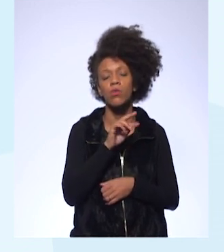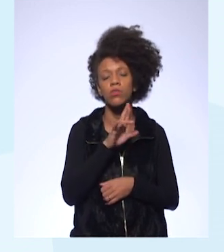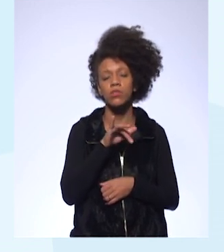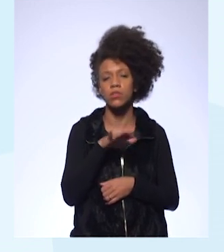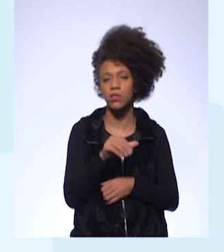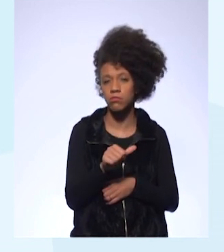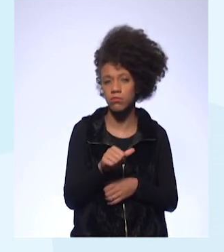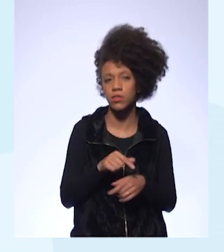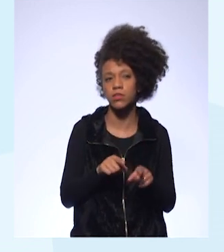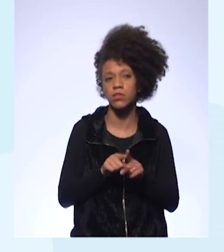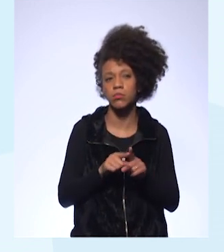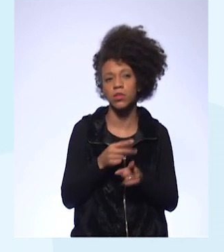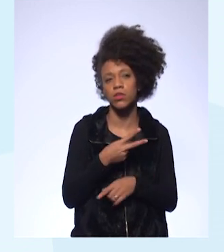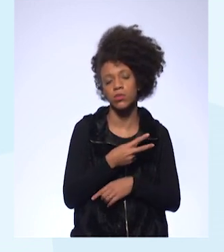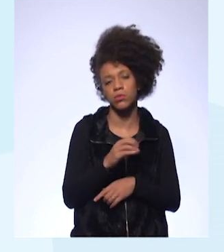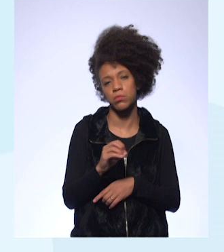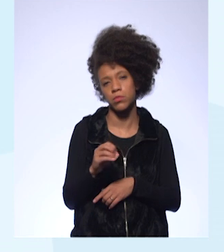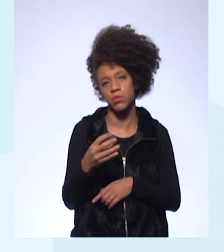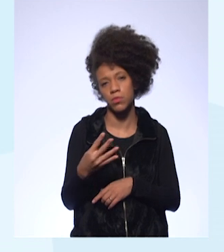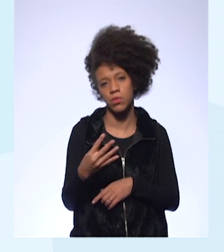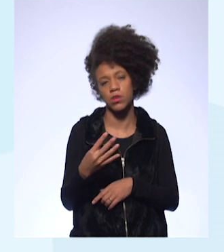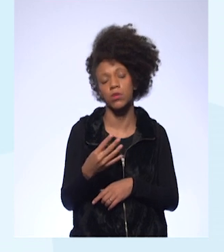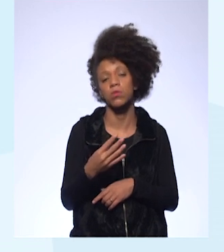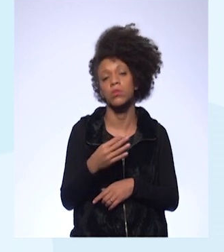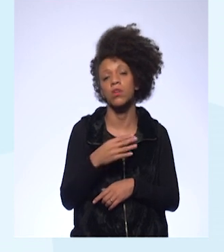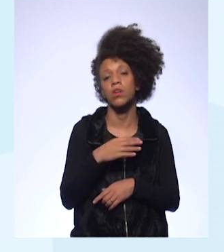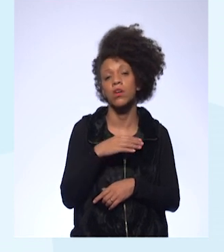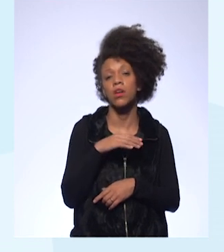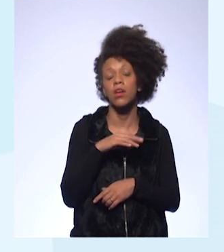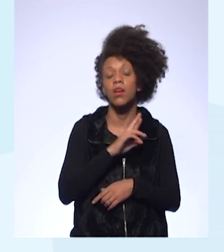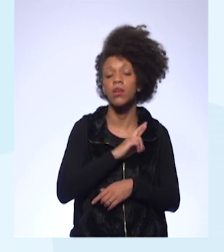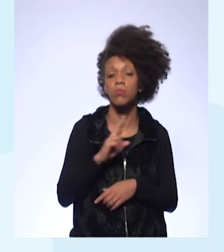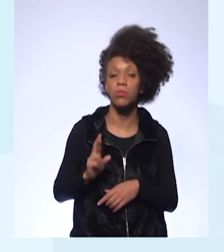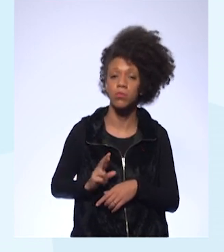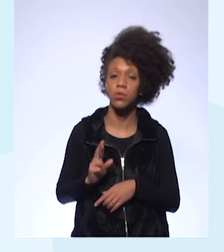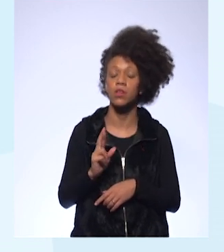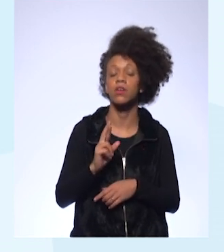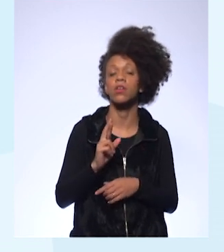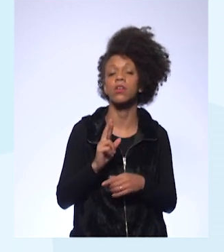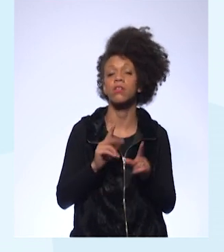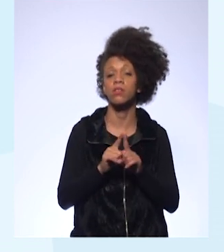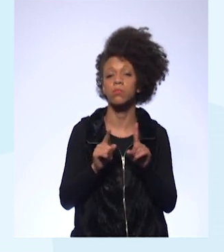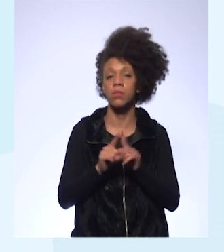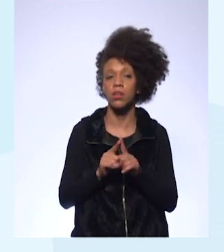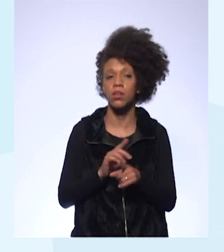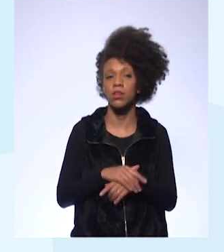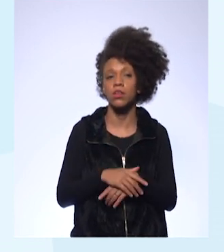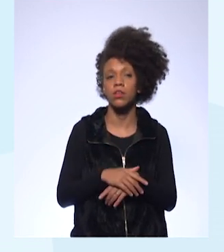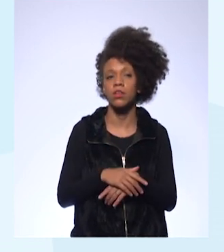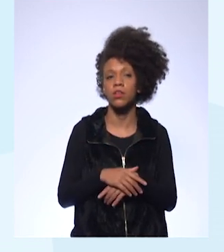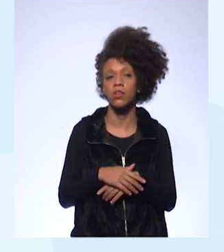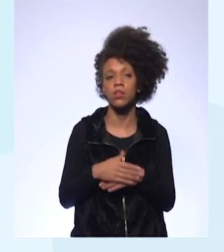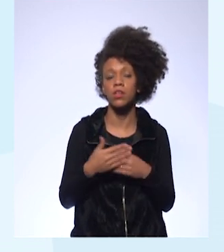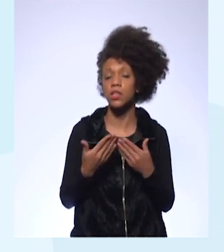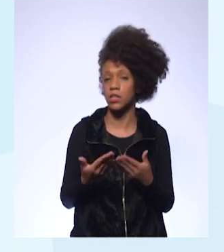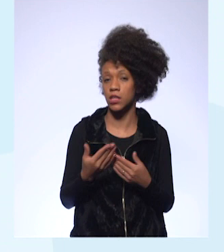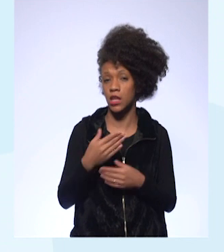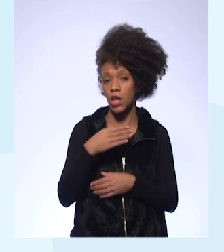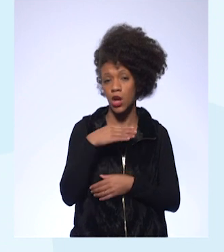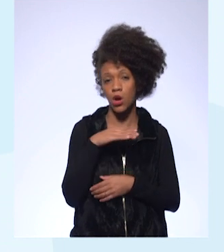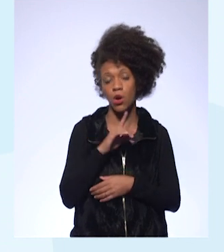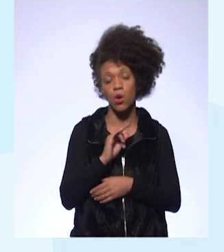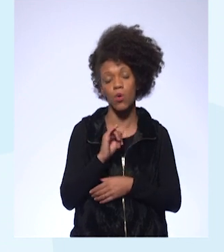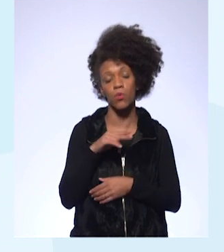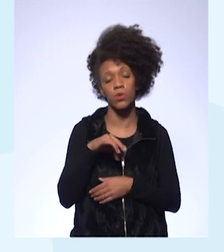em 2004 a República Tcheca, o Chipre, a Eslováquia, a Eslovênia, a Estônia, a Hungria, a Letônia, a Lituânia,